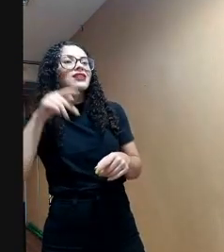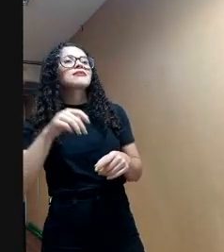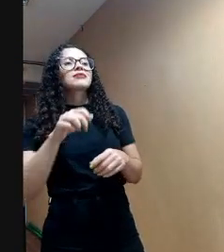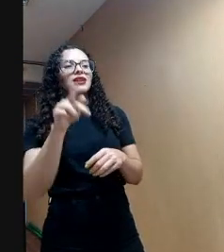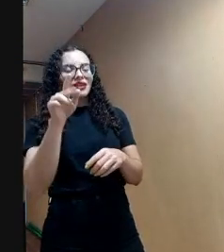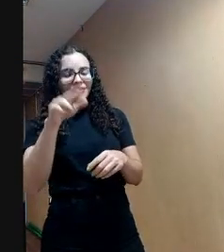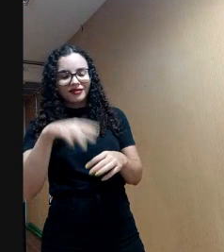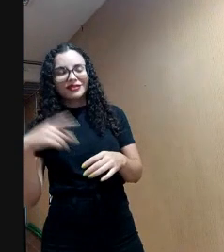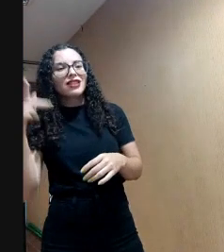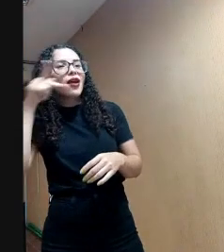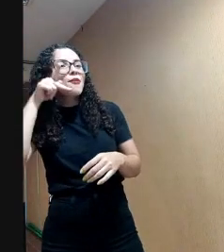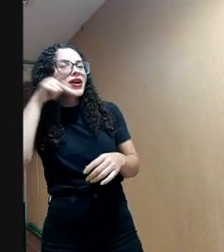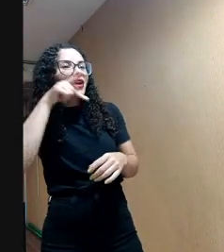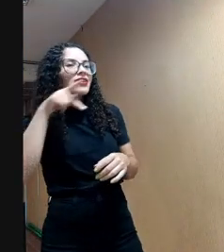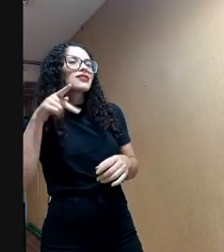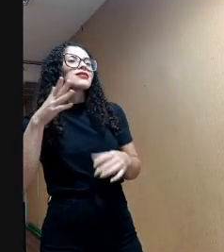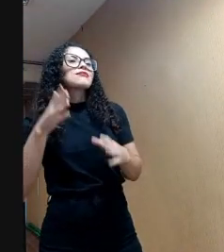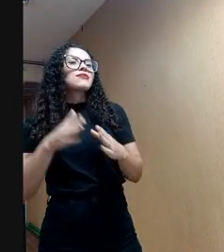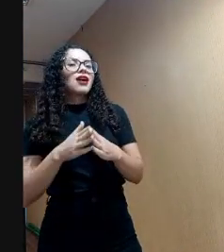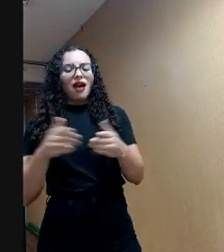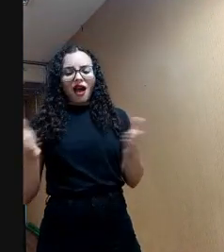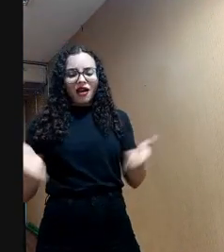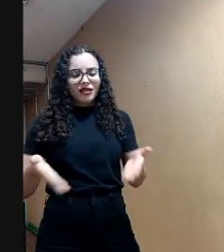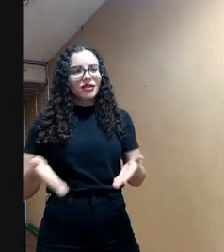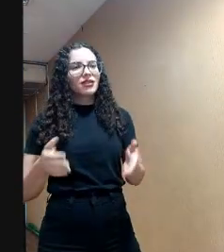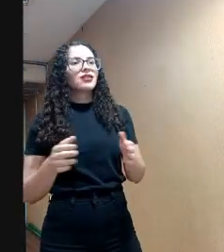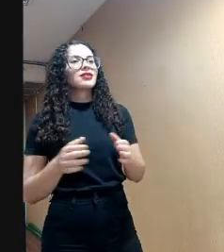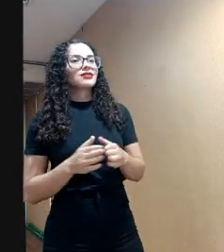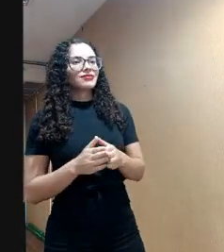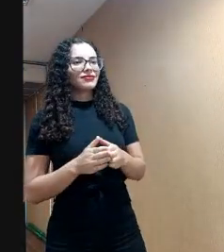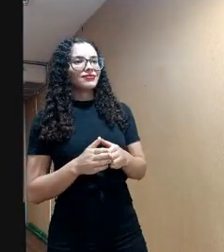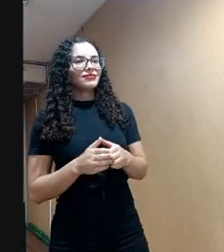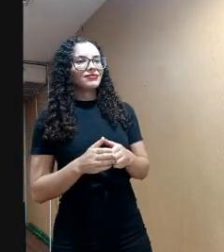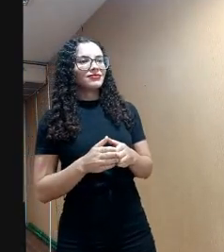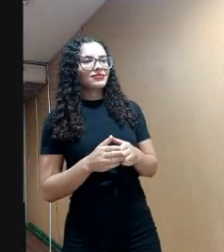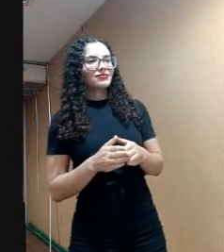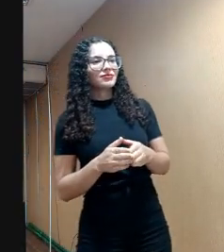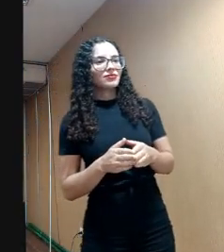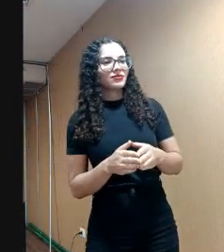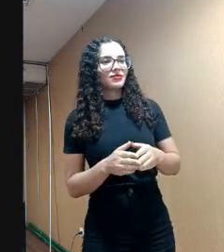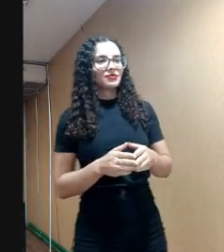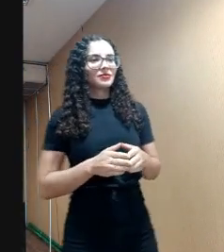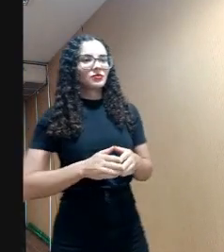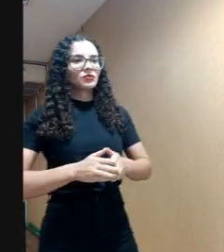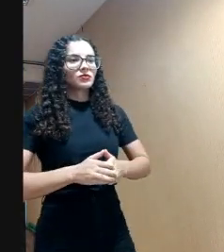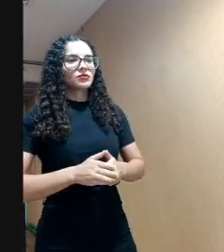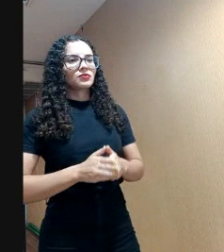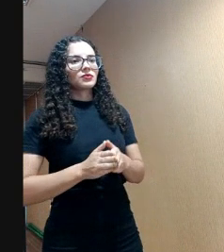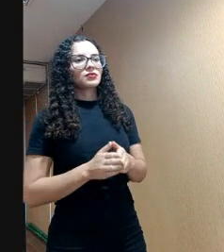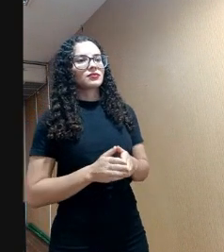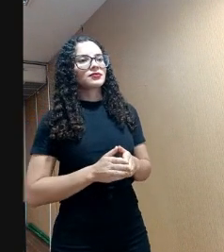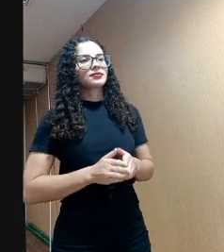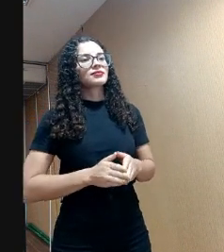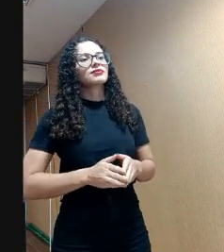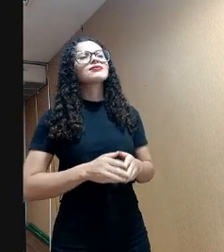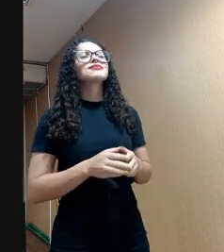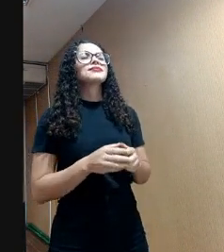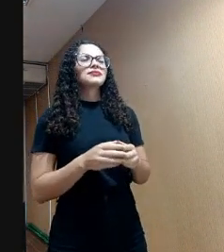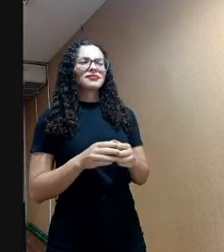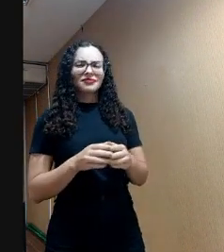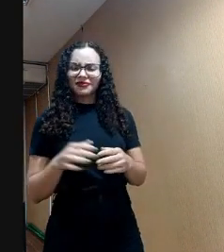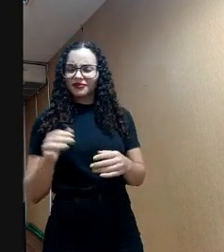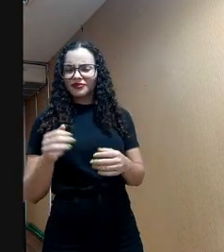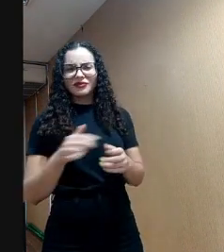está passando, né, dessa barreira geográfica. E os nossos eventos também. O nosso primeiro EMIP,